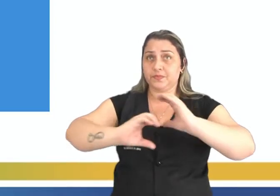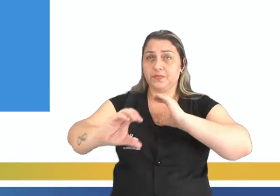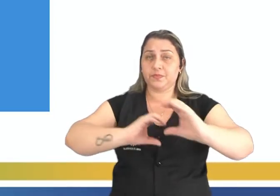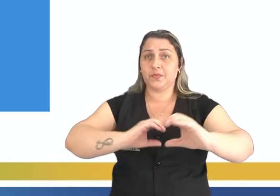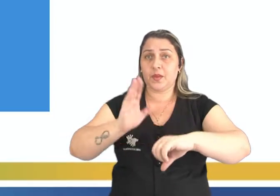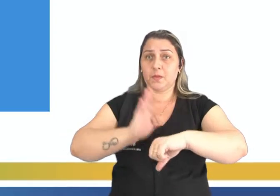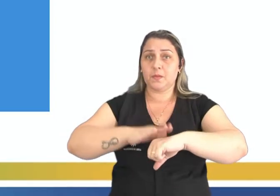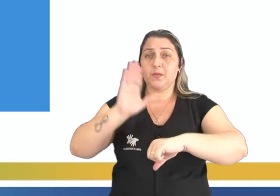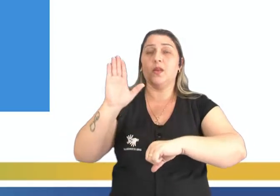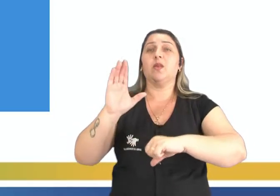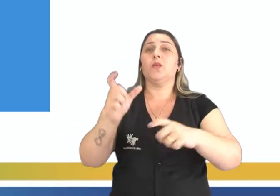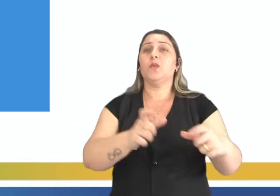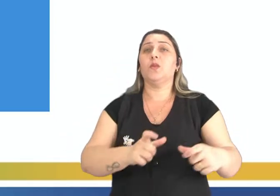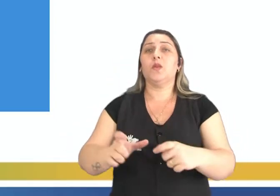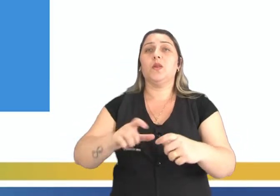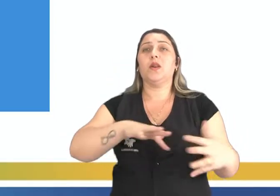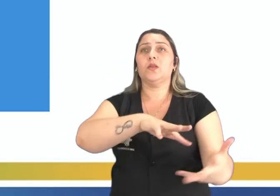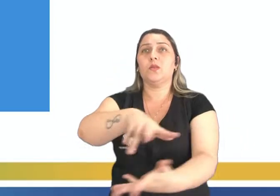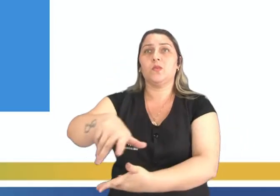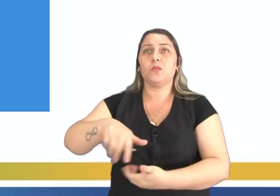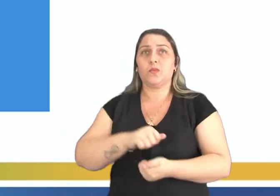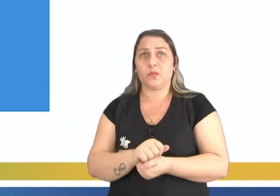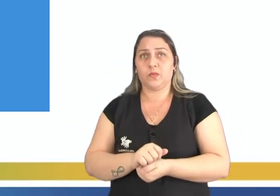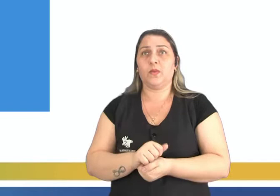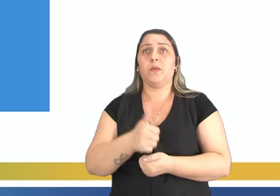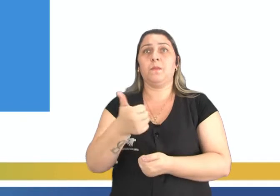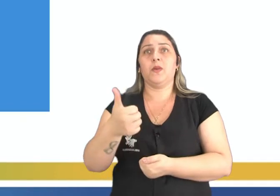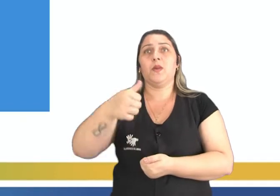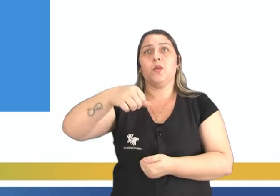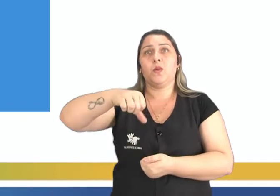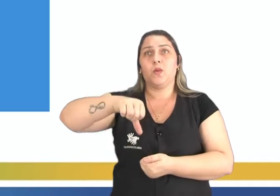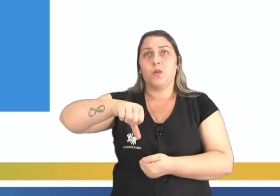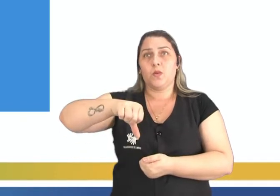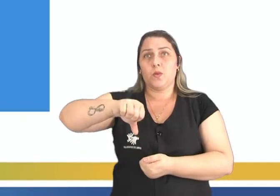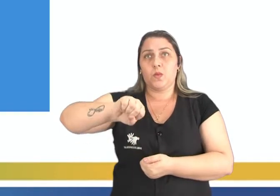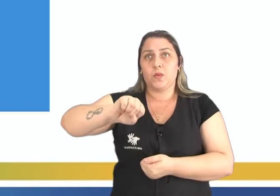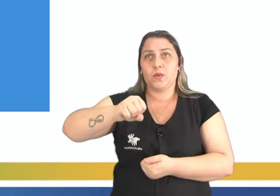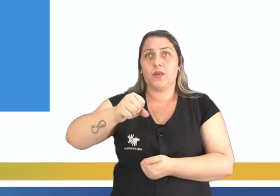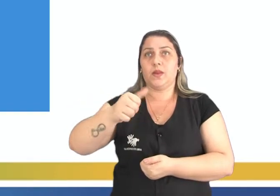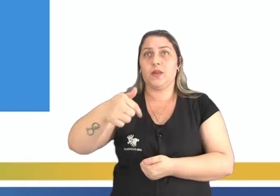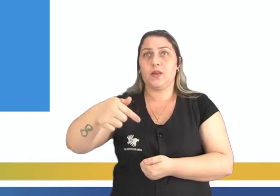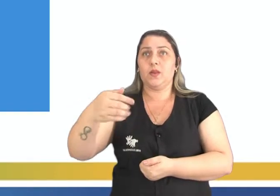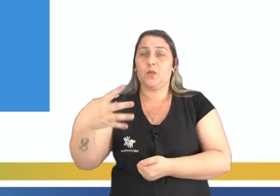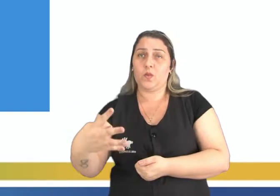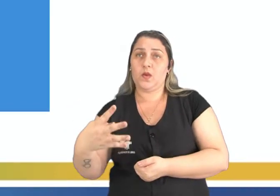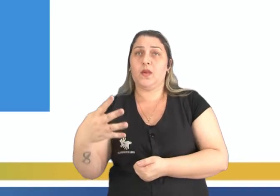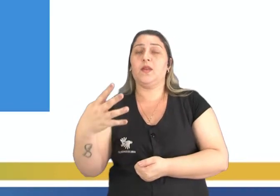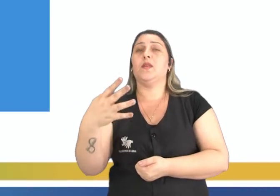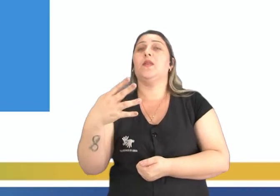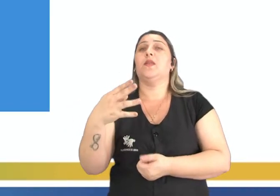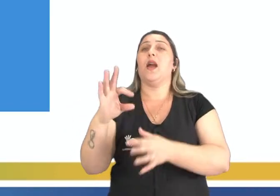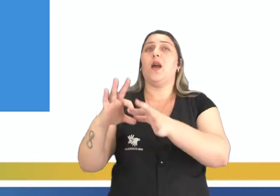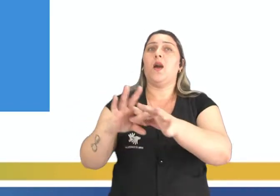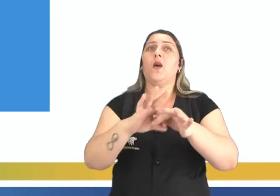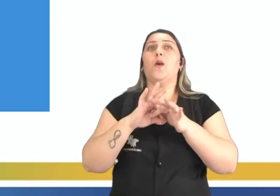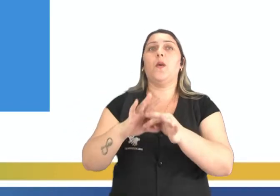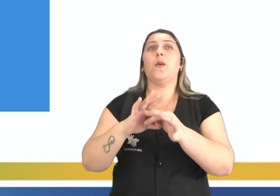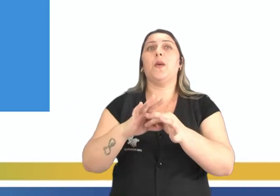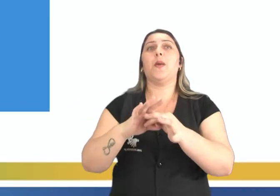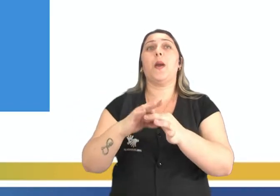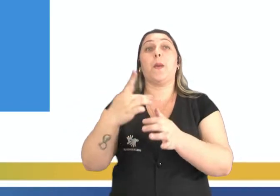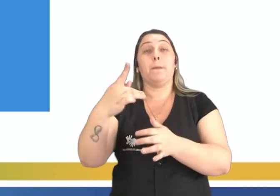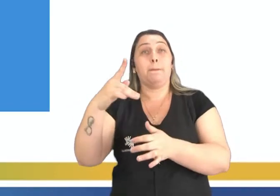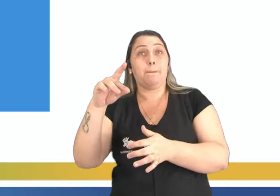os mais determinados locais do mundo. E em 1874 surgiu a União Postal Universal, certo?